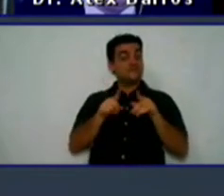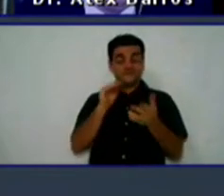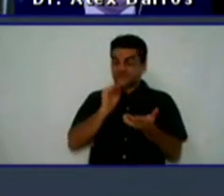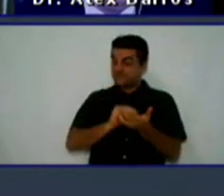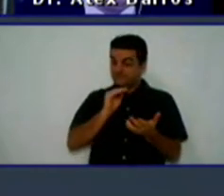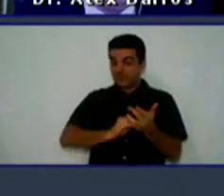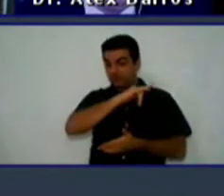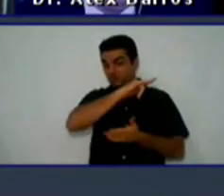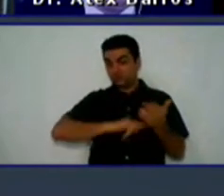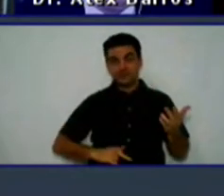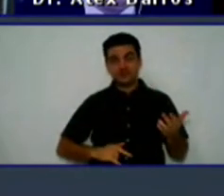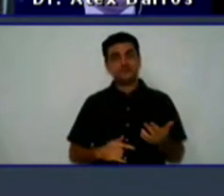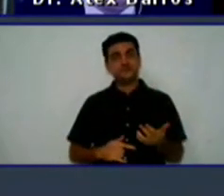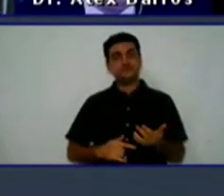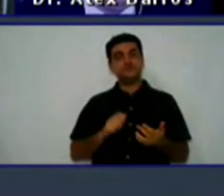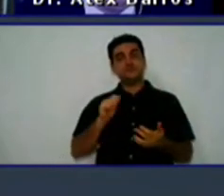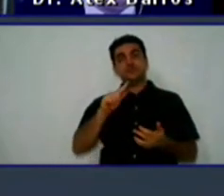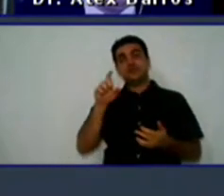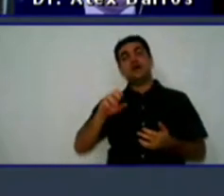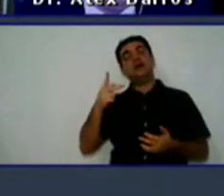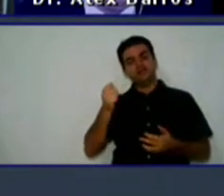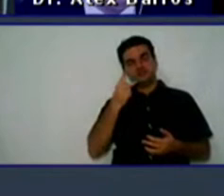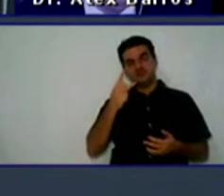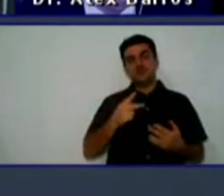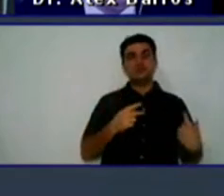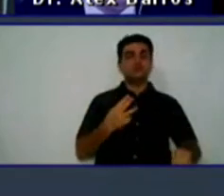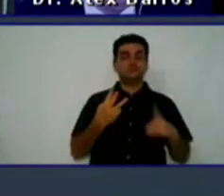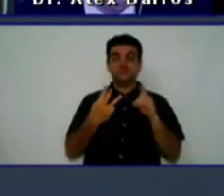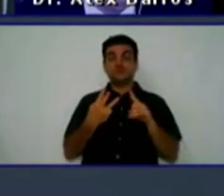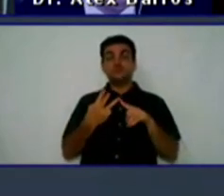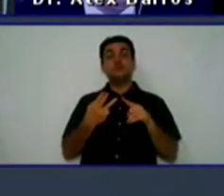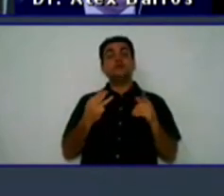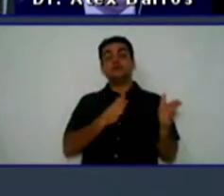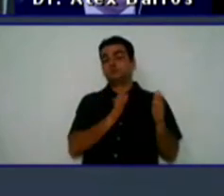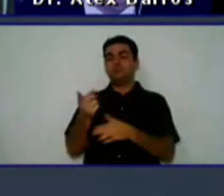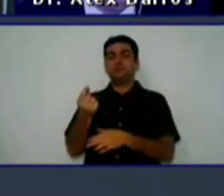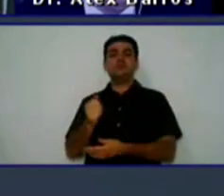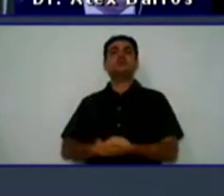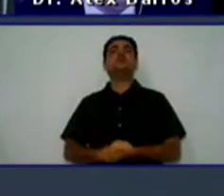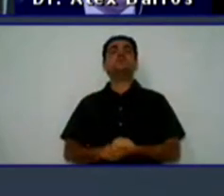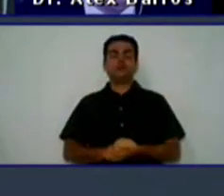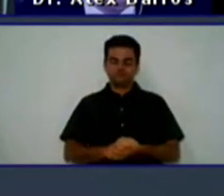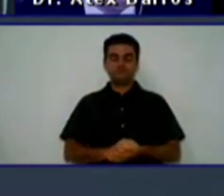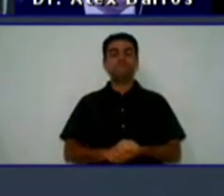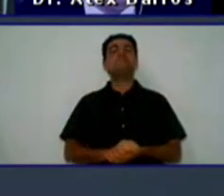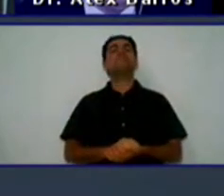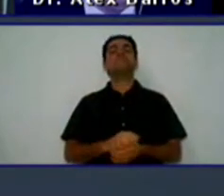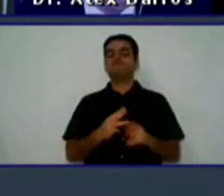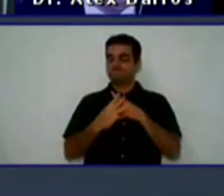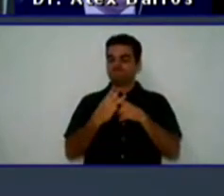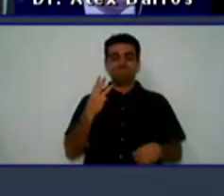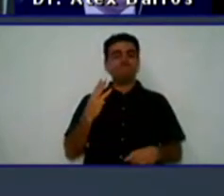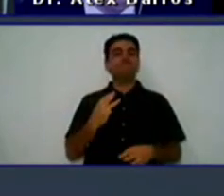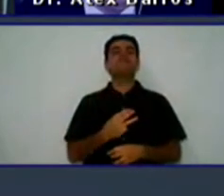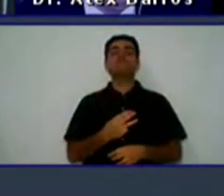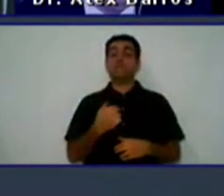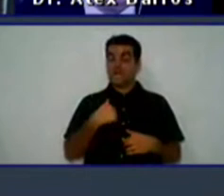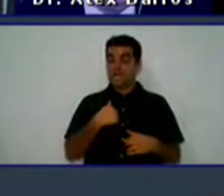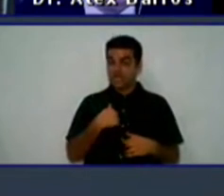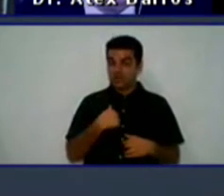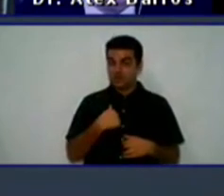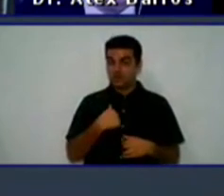documentação, como a AZEPA indica, e desvio de finalidade. Esses três pontos, a meu